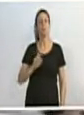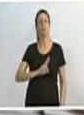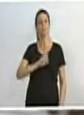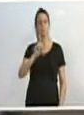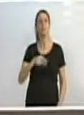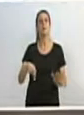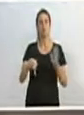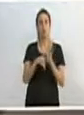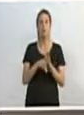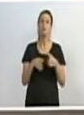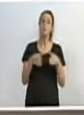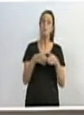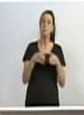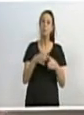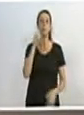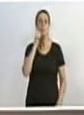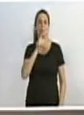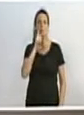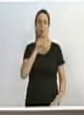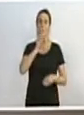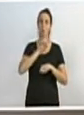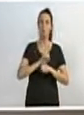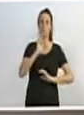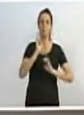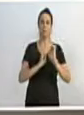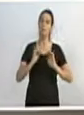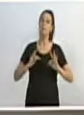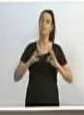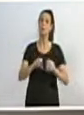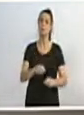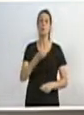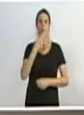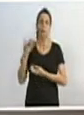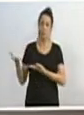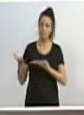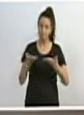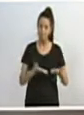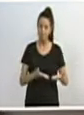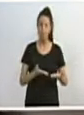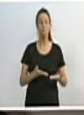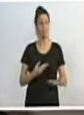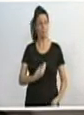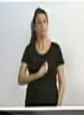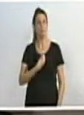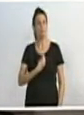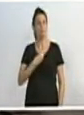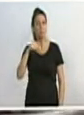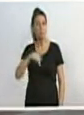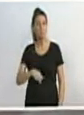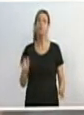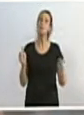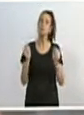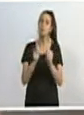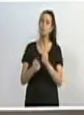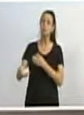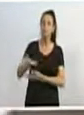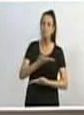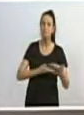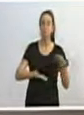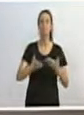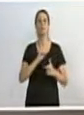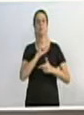AMP. São todos muito bem-vindos e estão conosco também dividindo os trabalhos desta casa. E